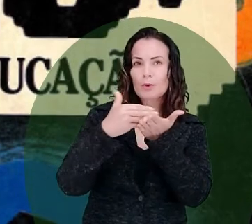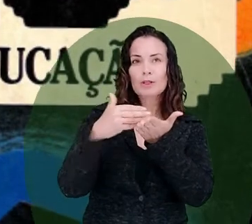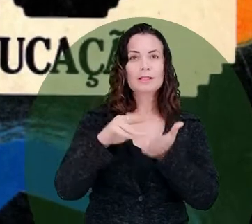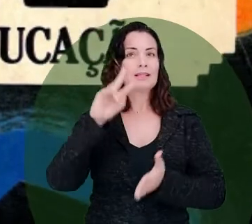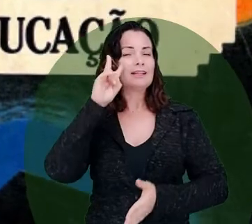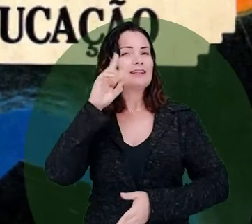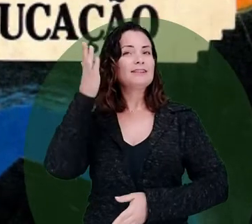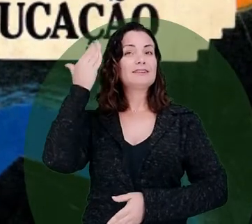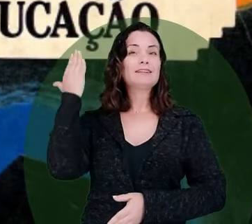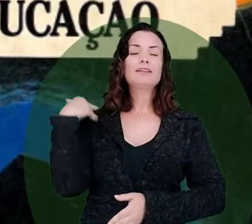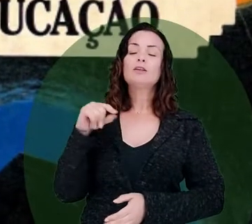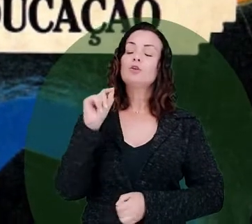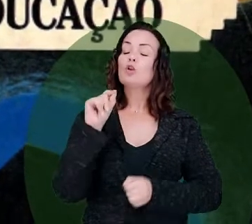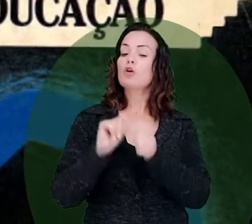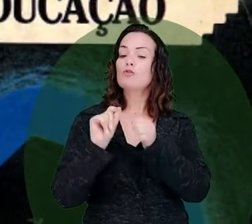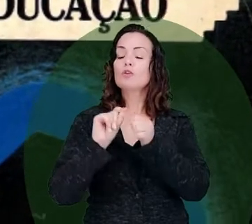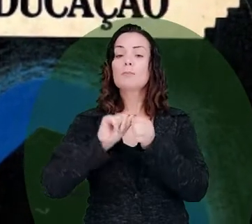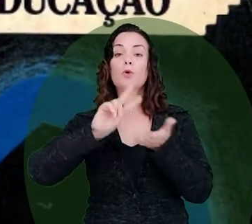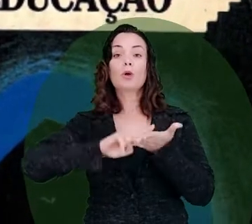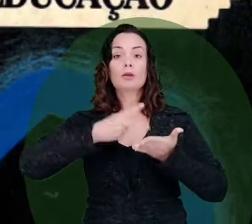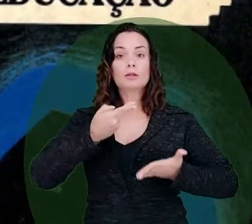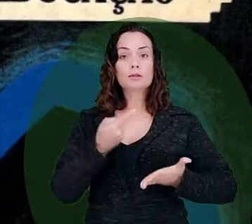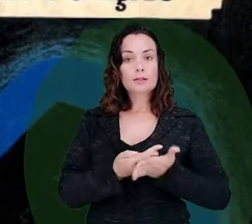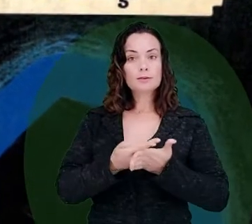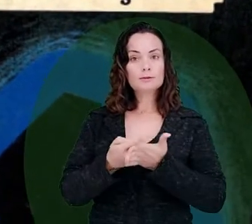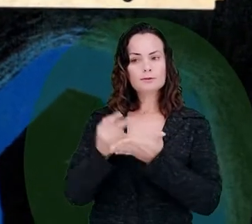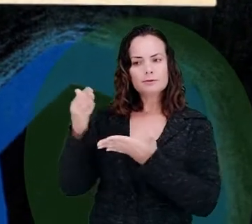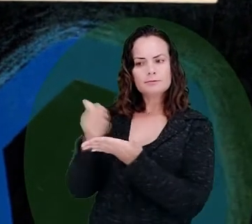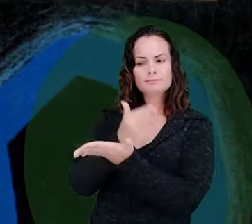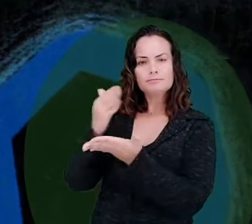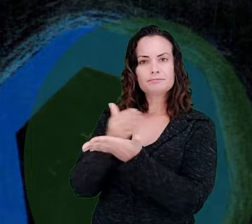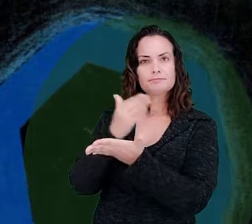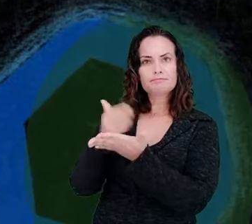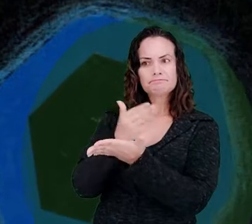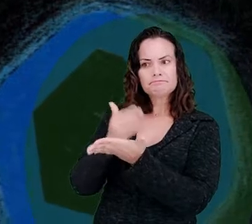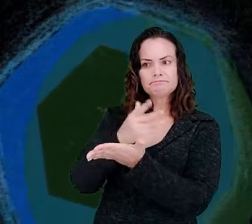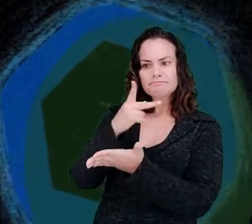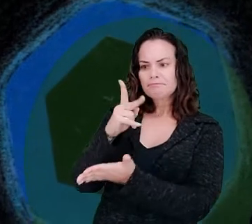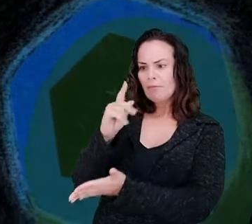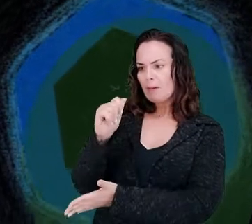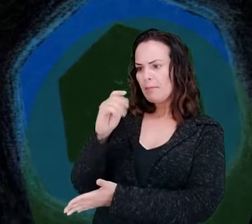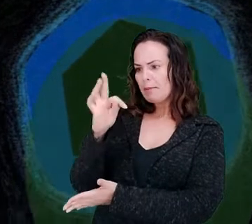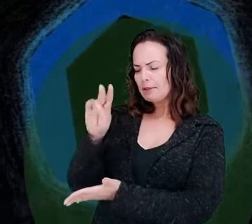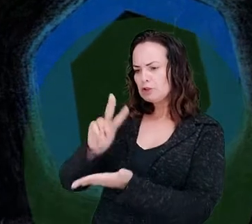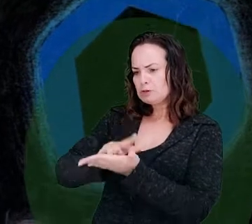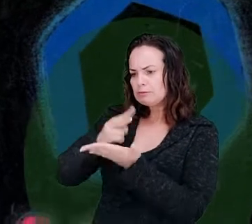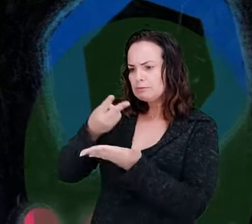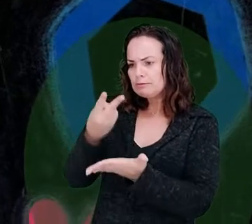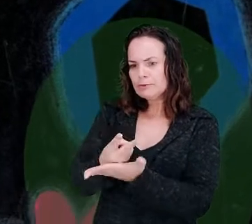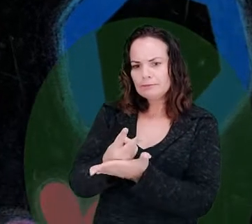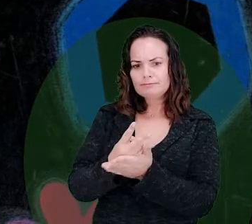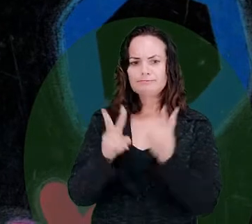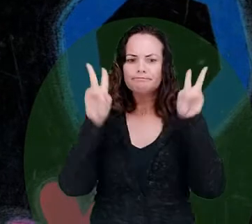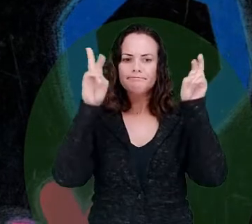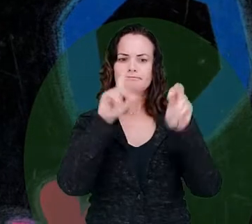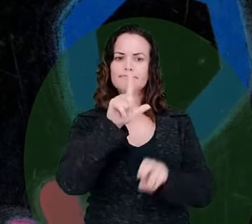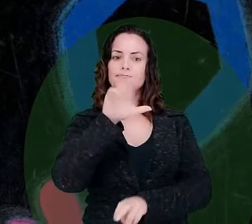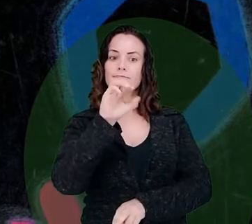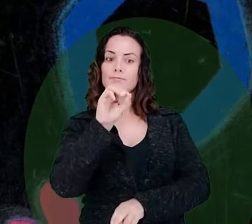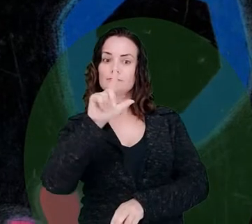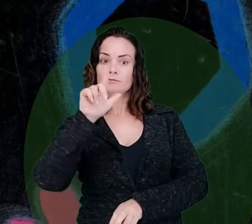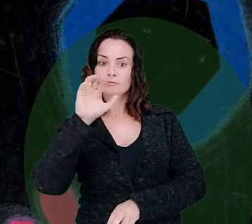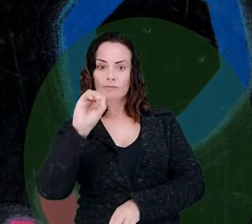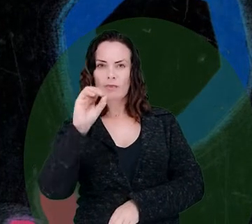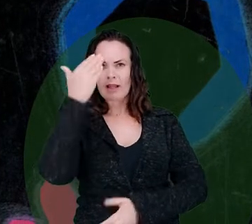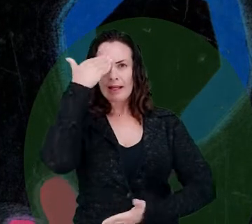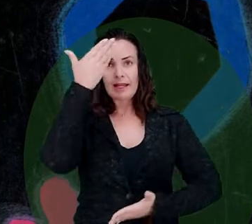fizemos foi traduzir o livro do Papert sobre o Logo. Havia essa crença que